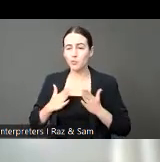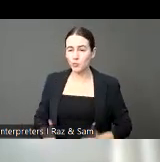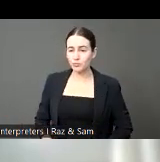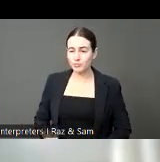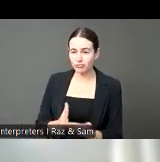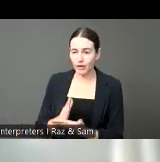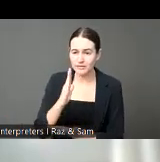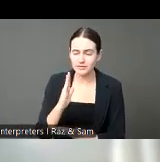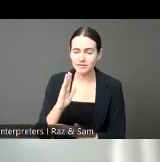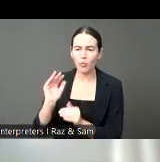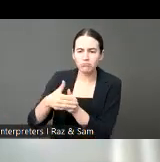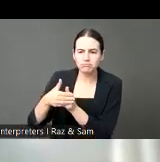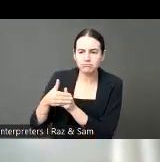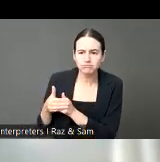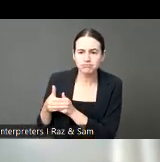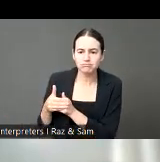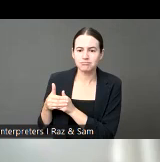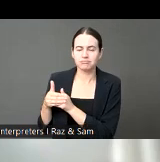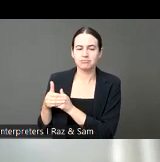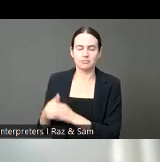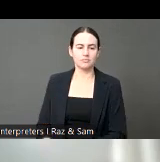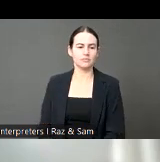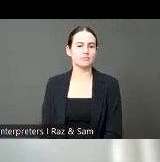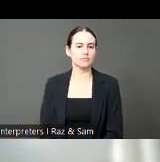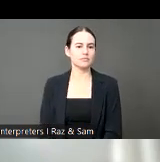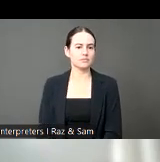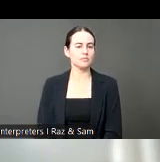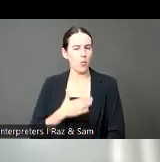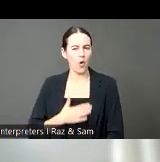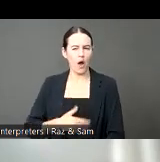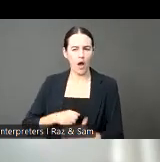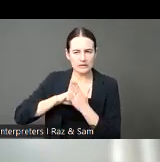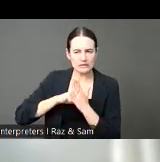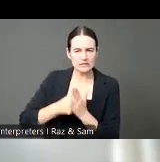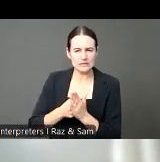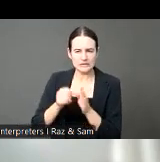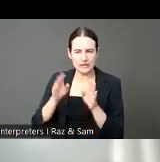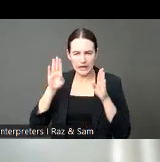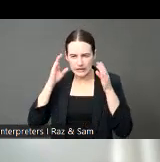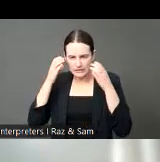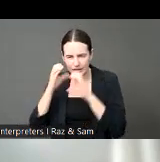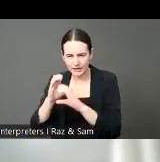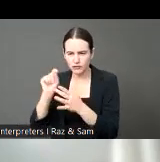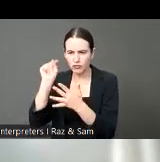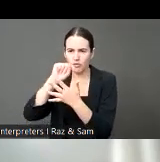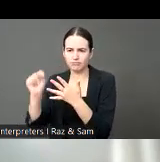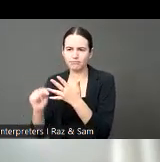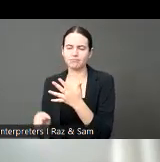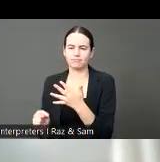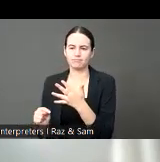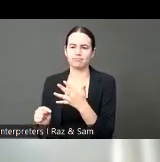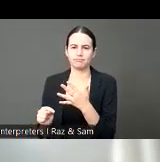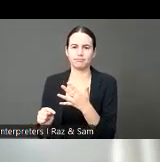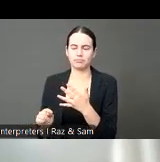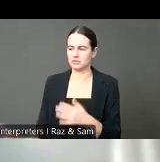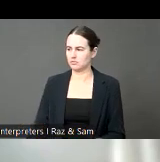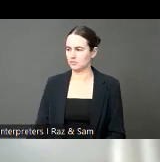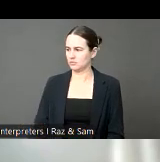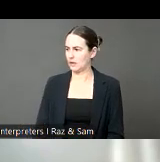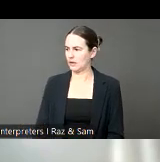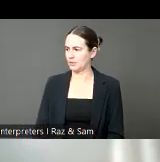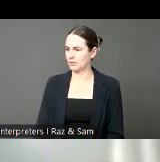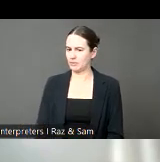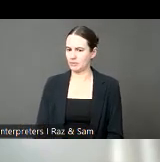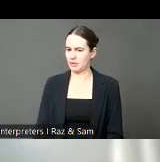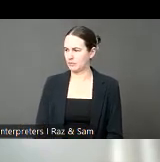populacionais específicos e com prioridade em alguns territórios. Terceira diretriz é qualificar a comunicação de